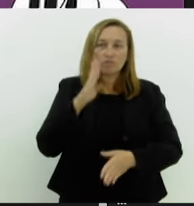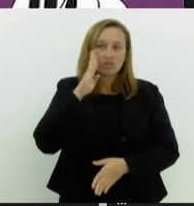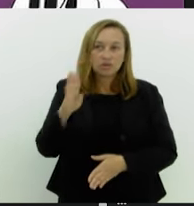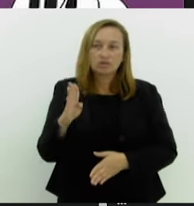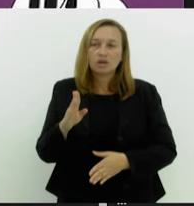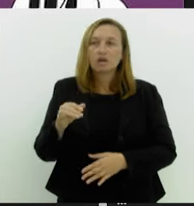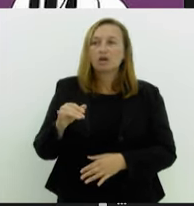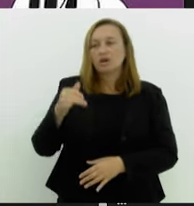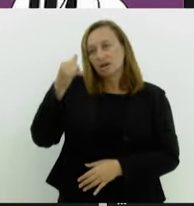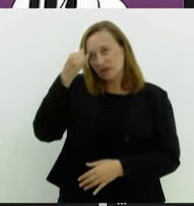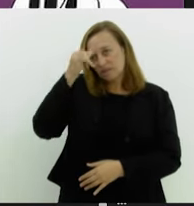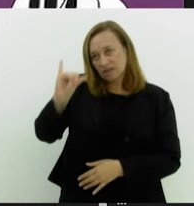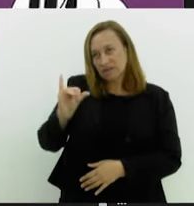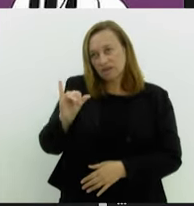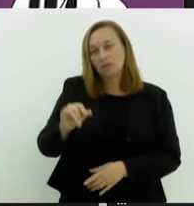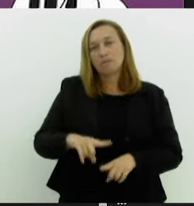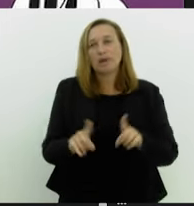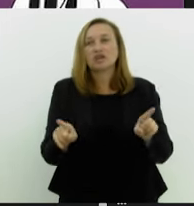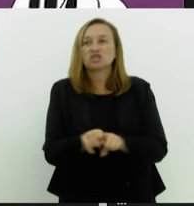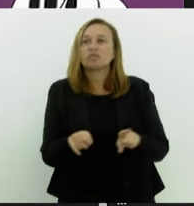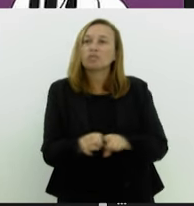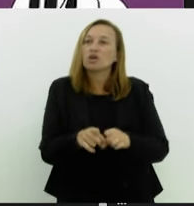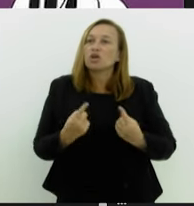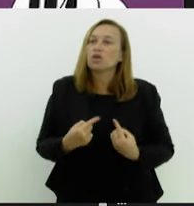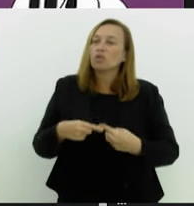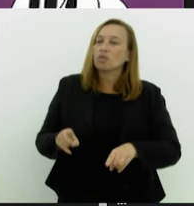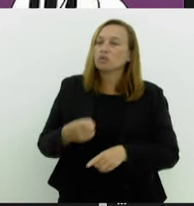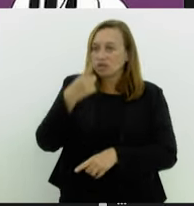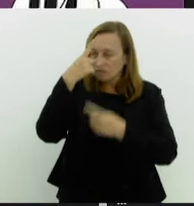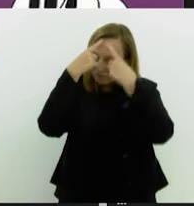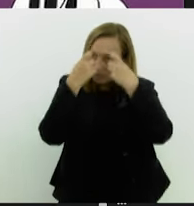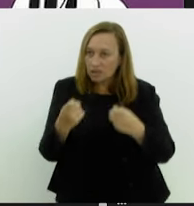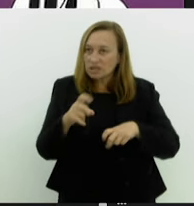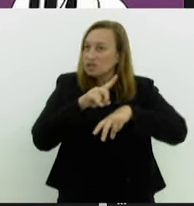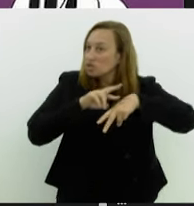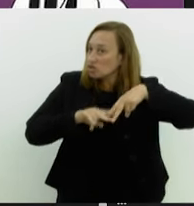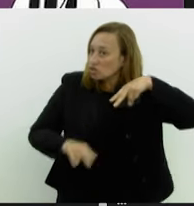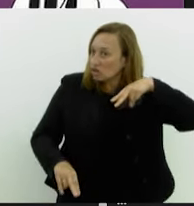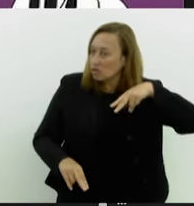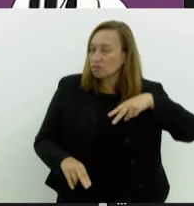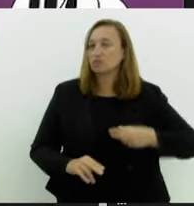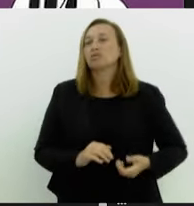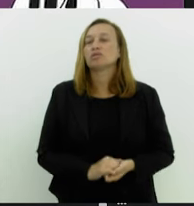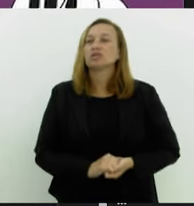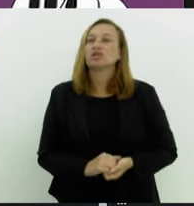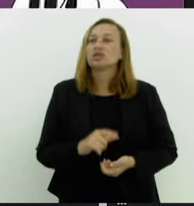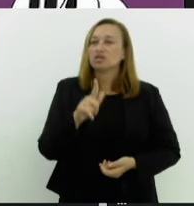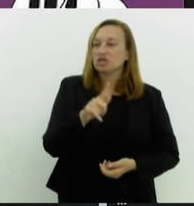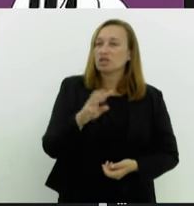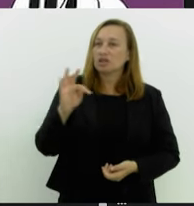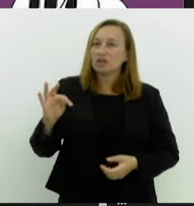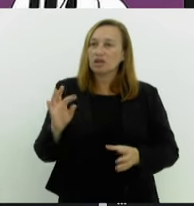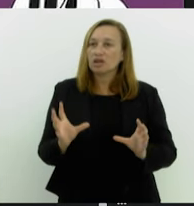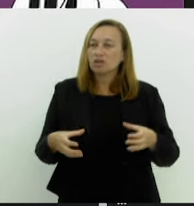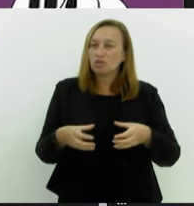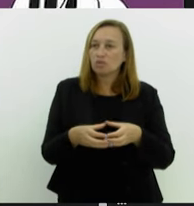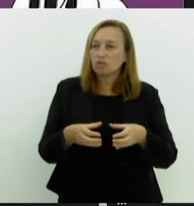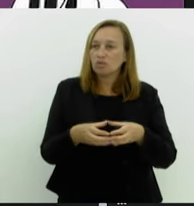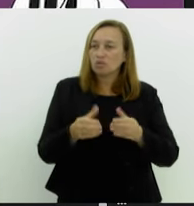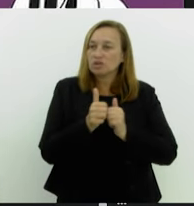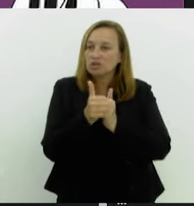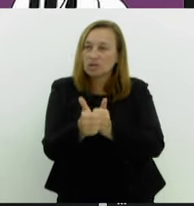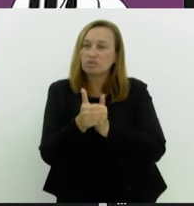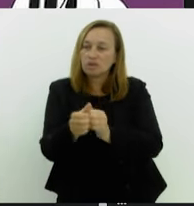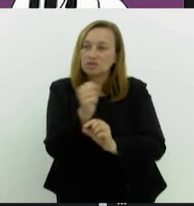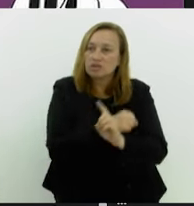da prevenção primeiro mas também do enfrentamento da violência política de gênero e nós do GT formado por segmentos da sociedade